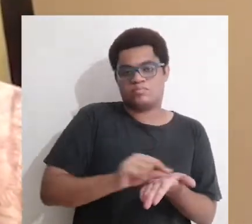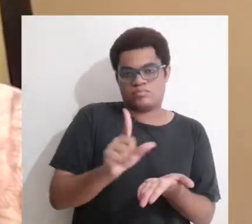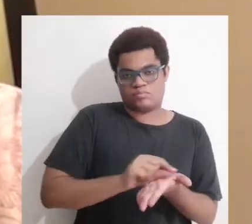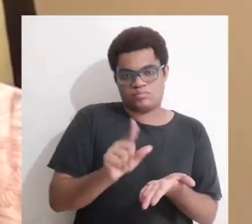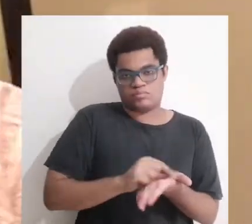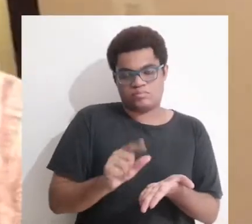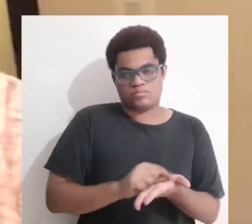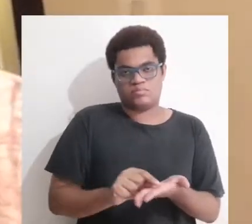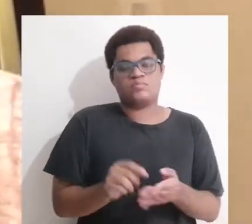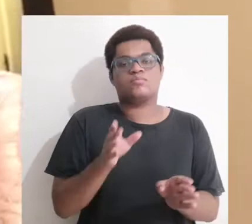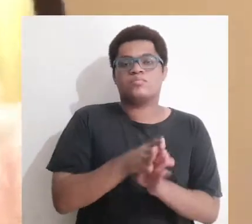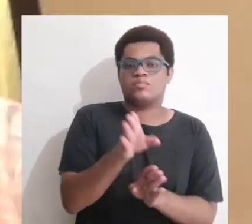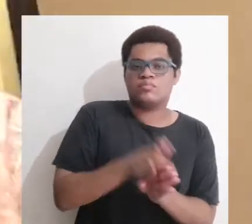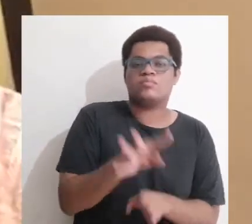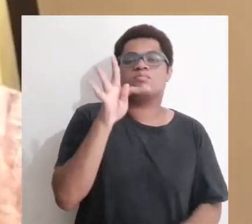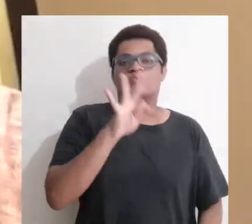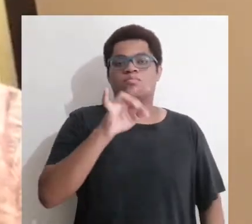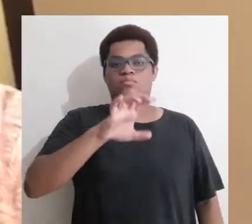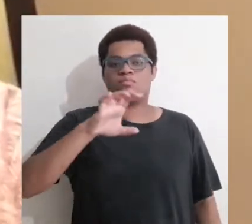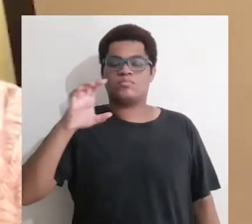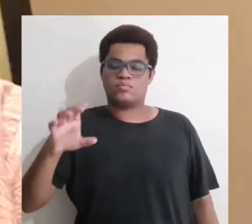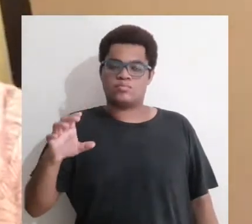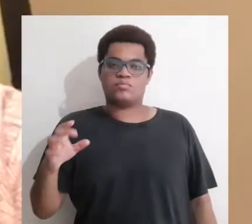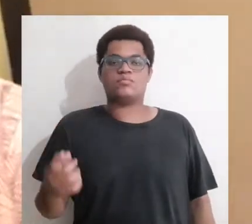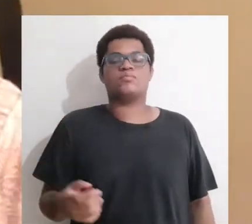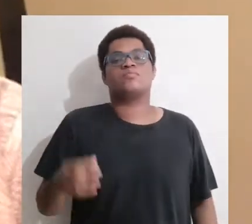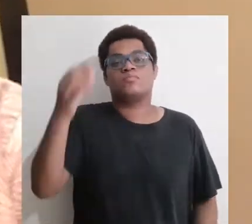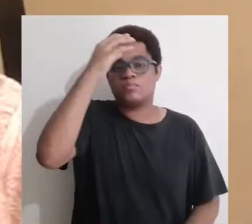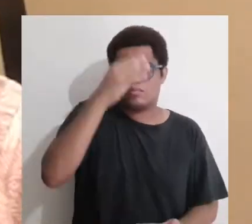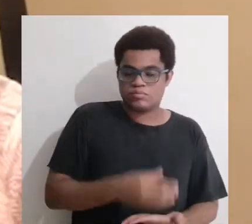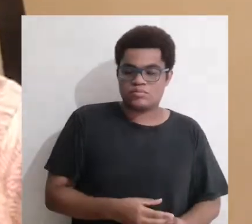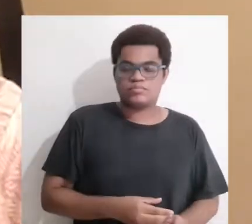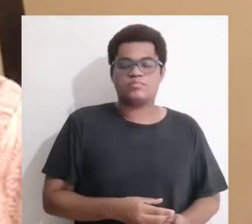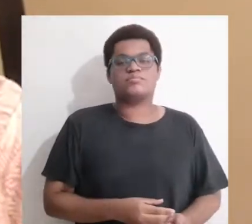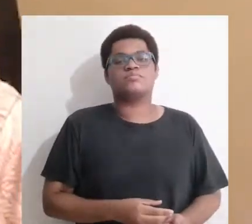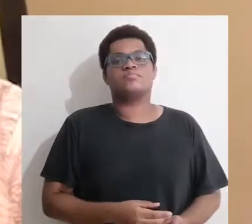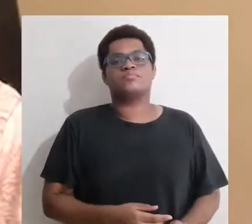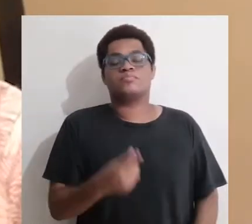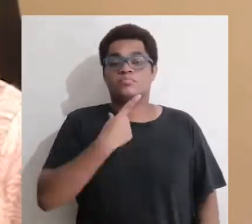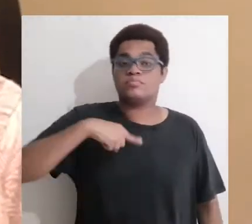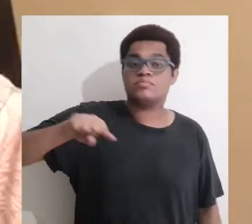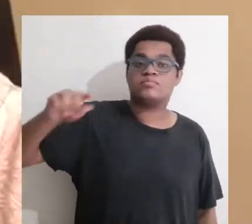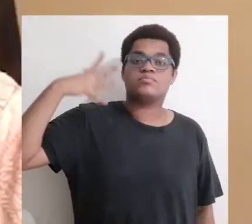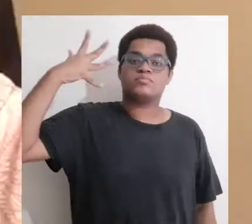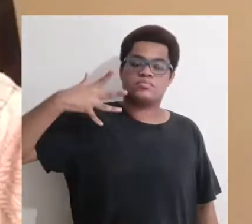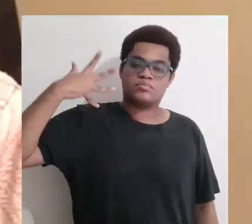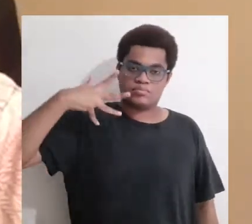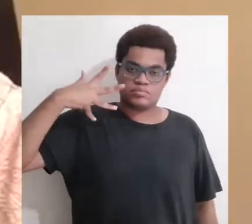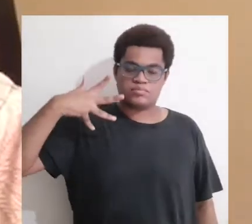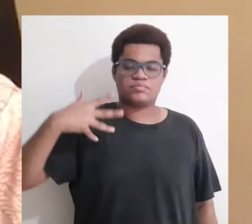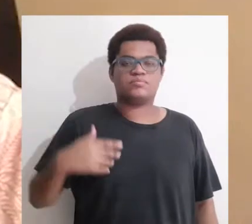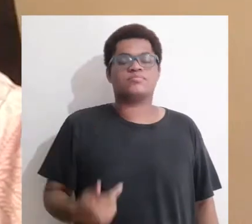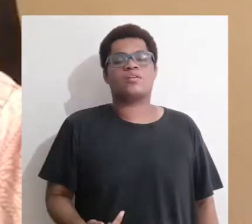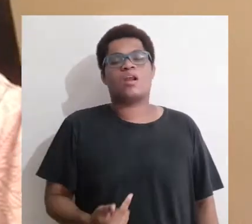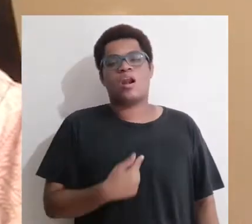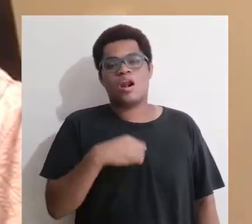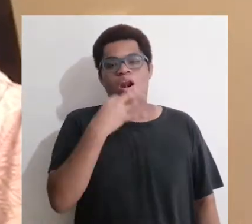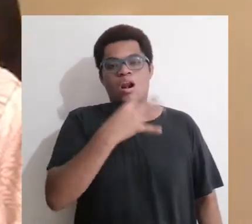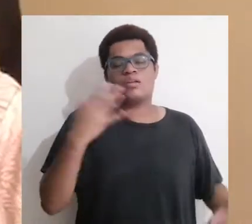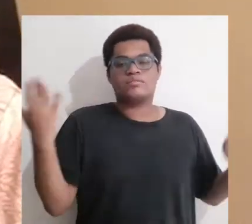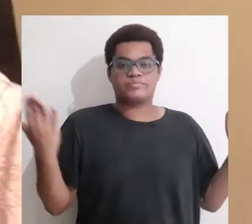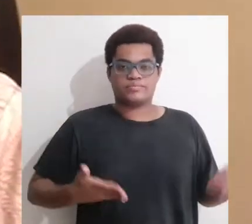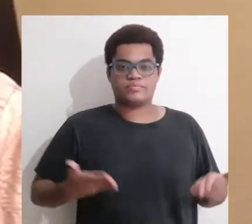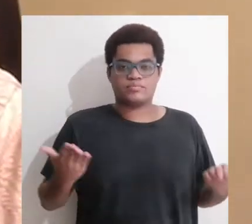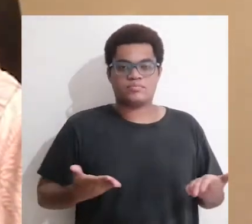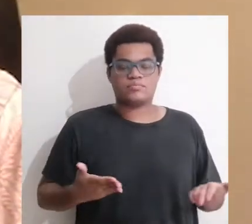artigos, orientar monografias, teses e participar de eventos. Eu